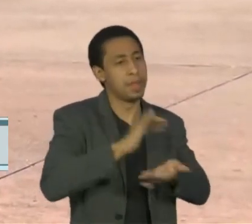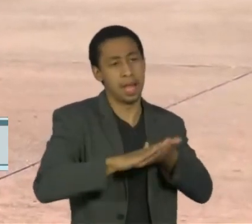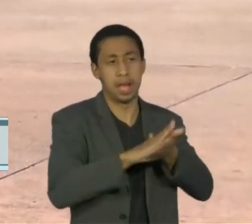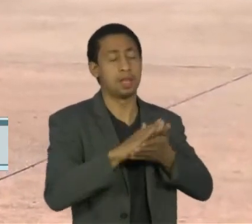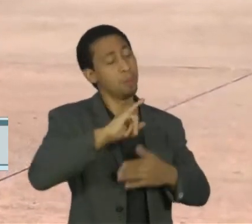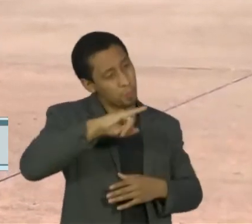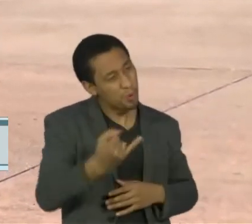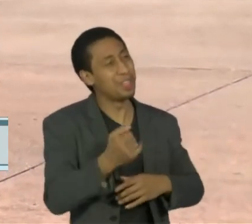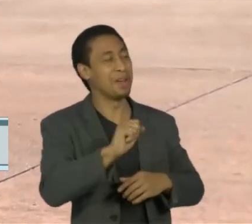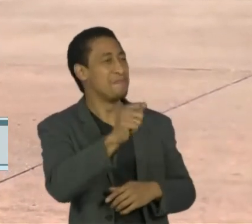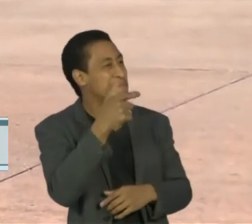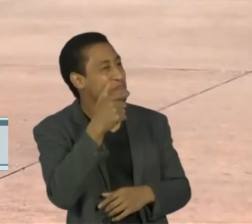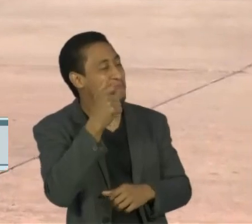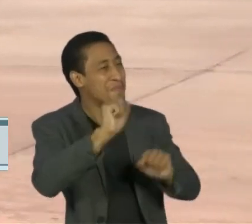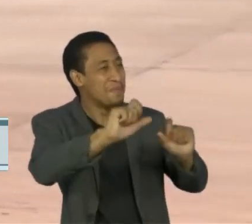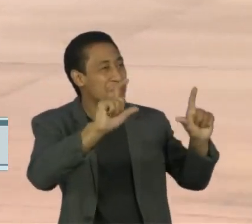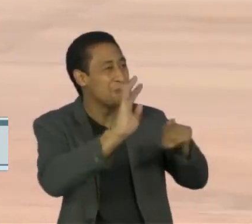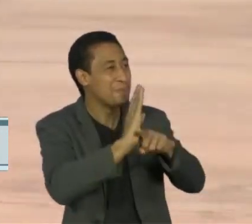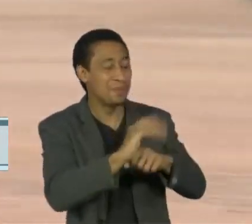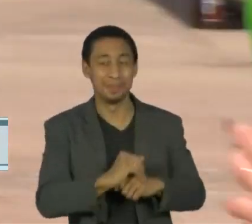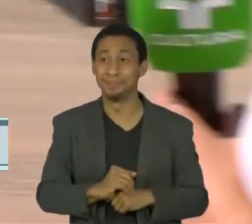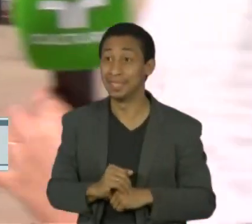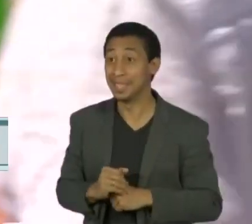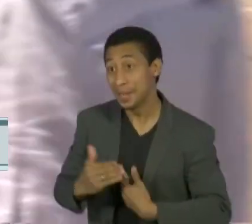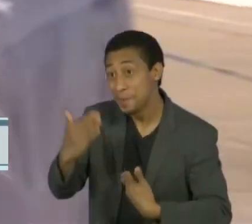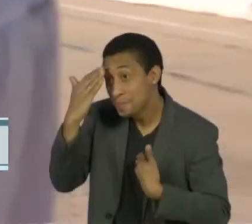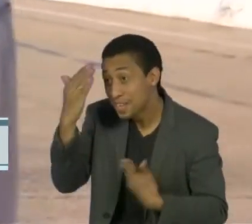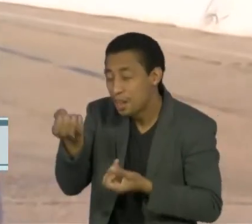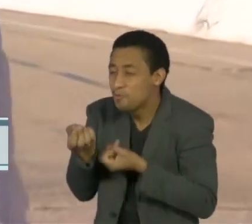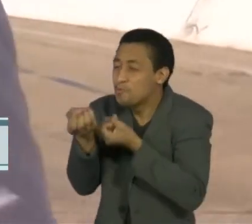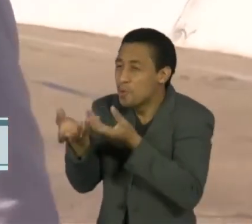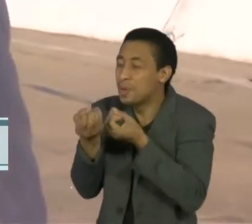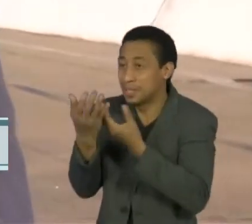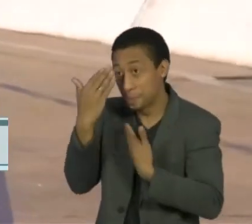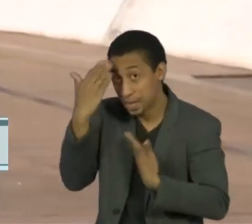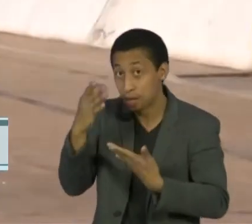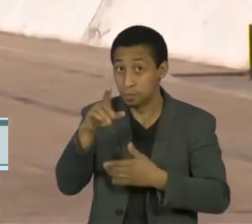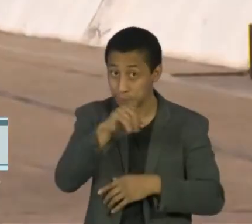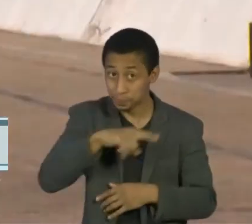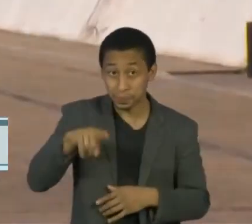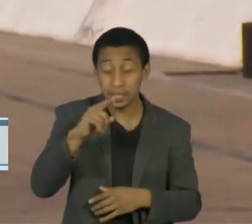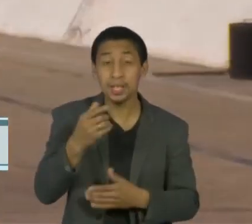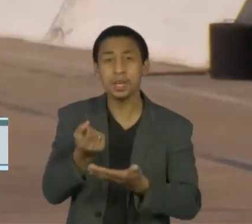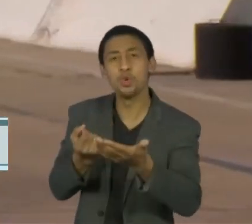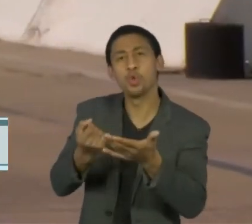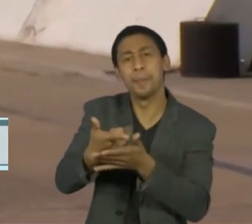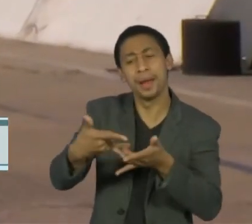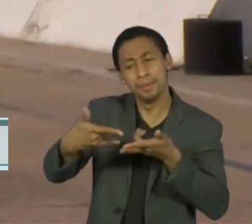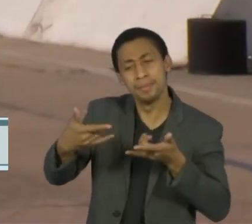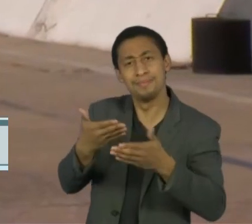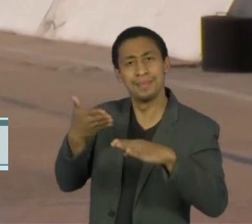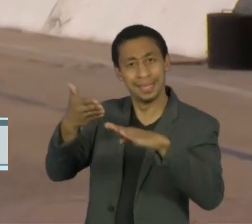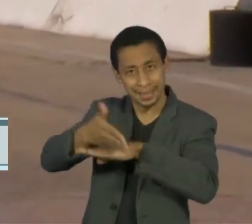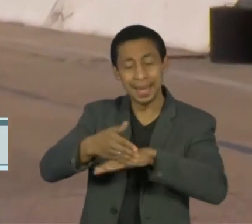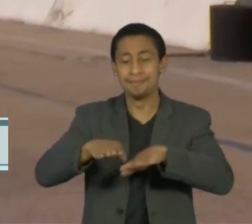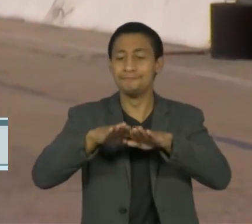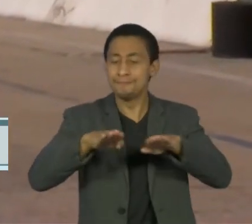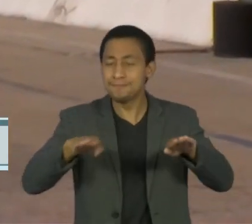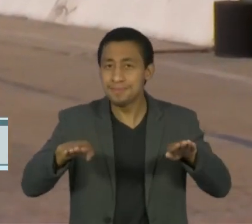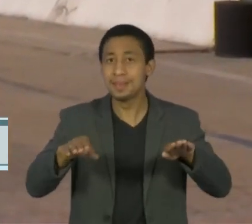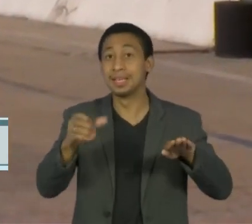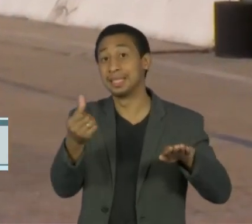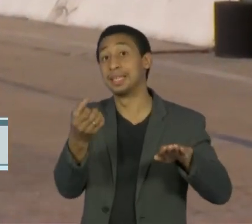entretenimento da melhor forma possível. Tá certo, Tássia. Muito obrigada pelas suas informações. Olha, os ingressos aqui para o Drive-In Belas Artes custam